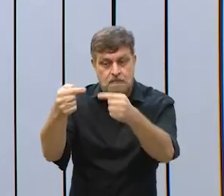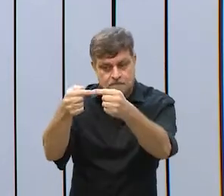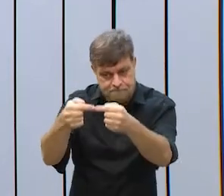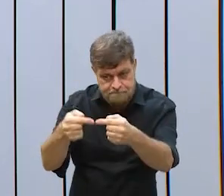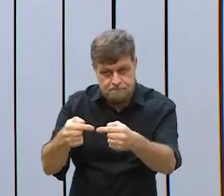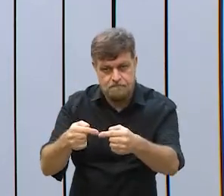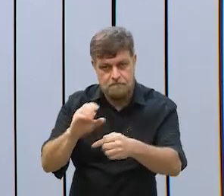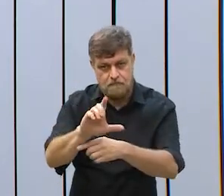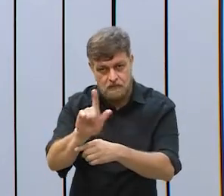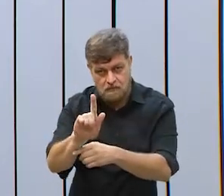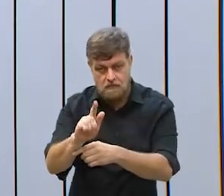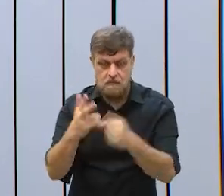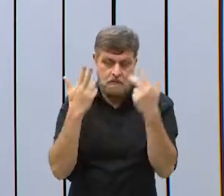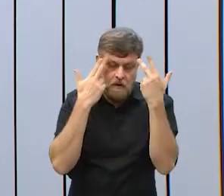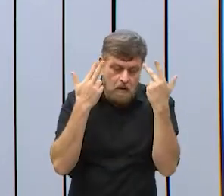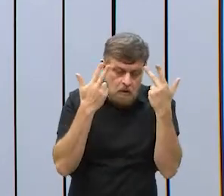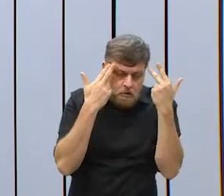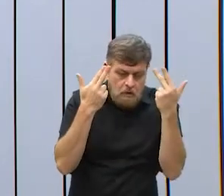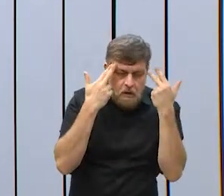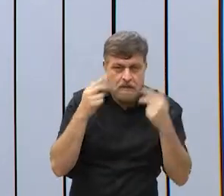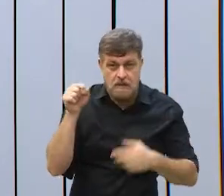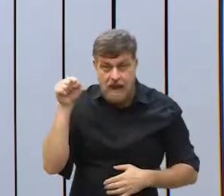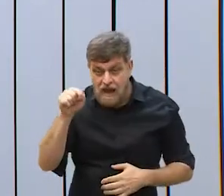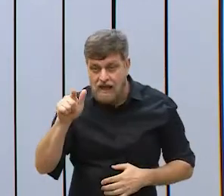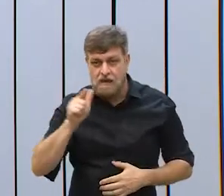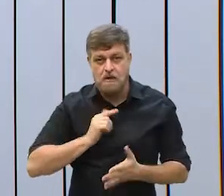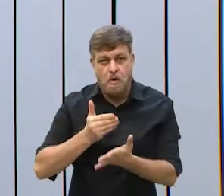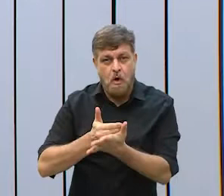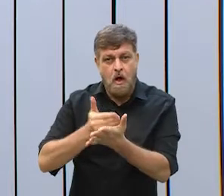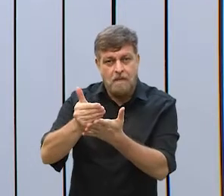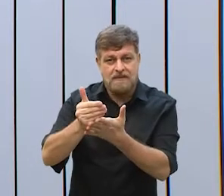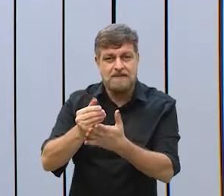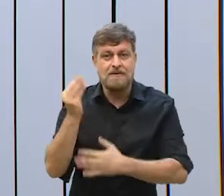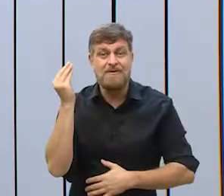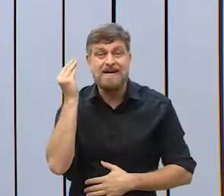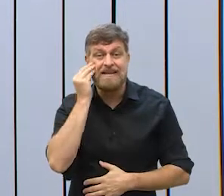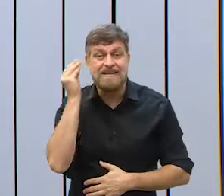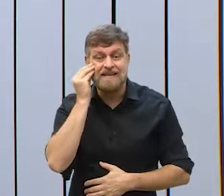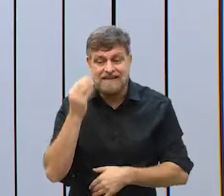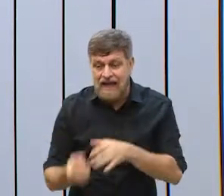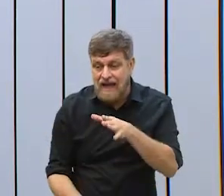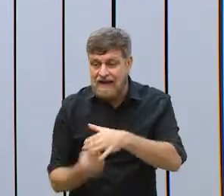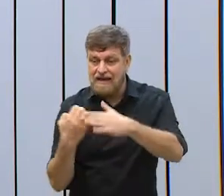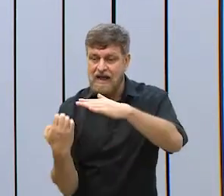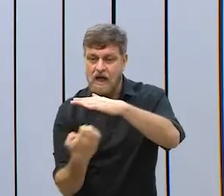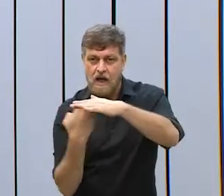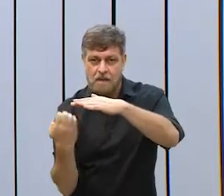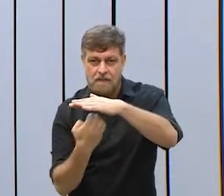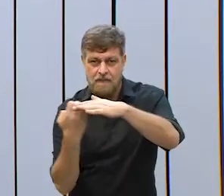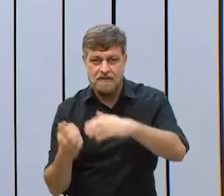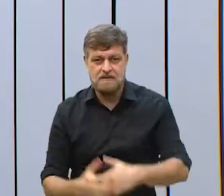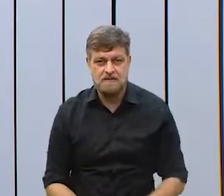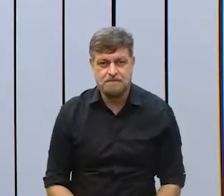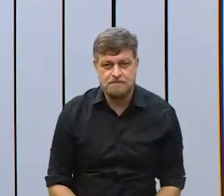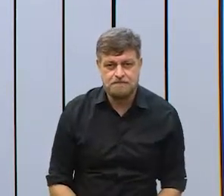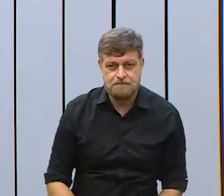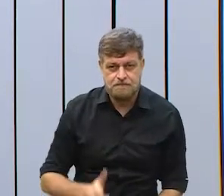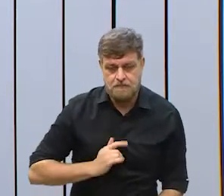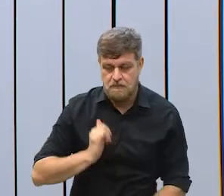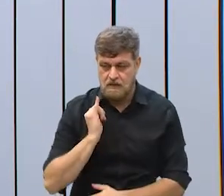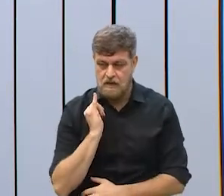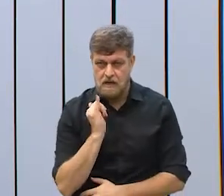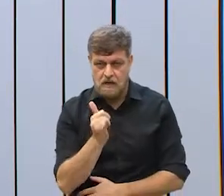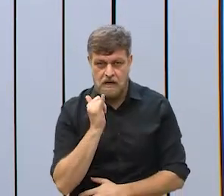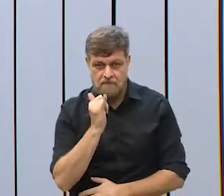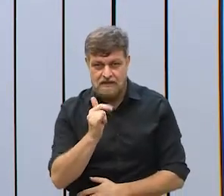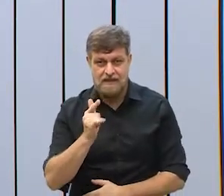Então, naturalmente, eles estão partindo para tentar seu próprio negócio, seja até web. Como eu falei,